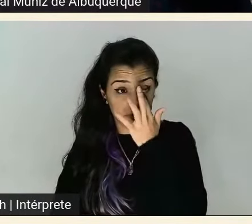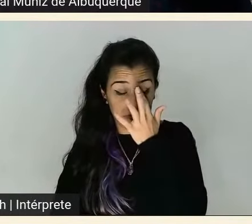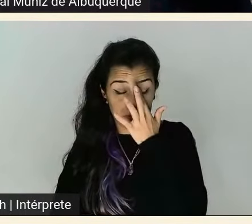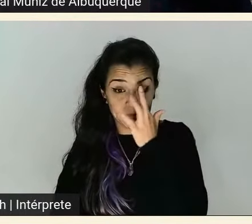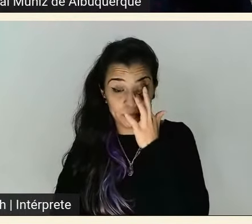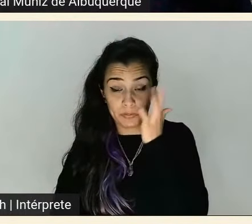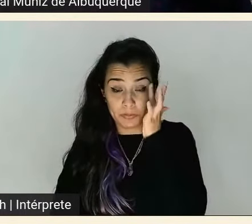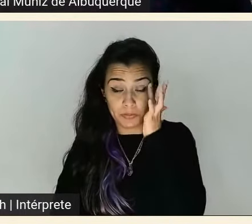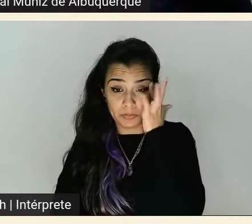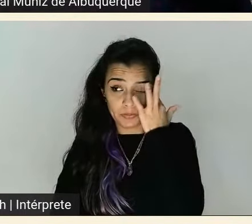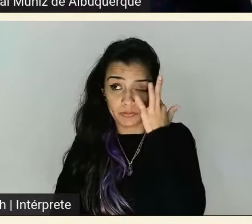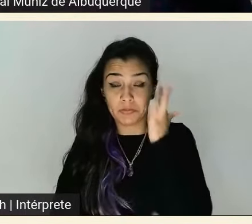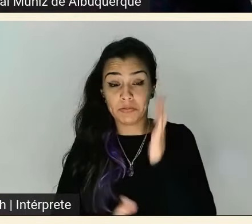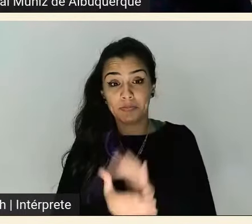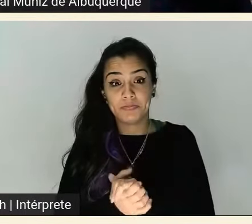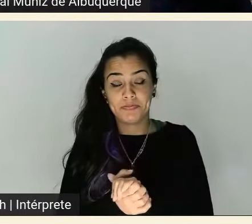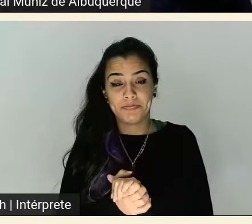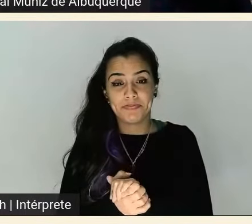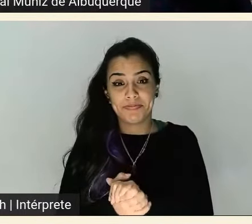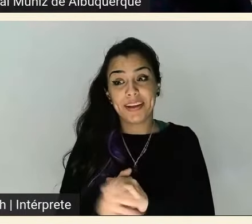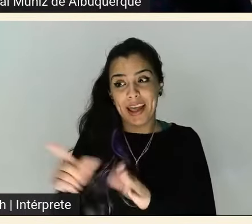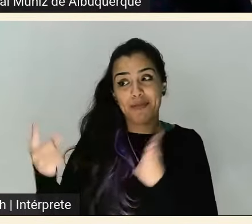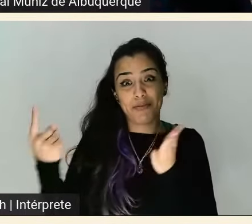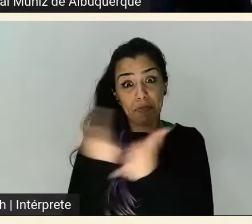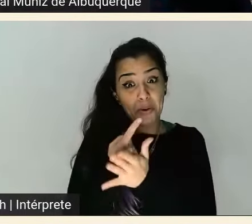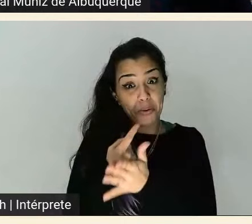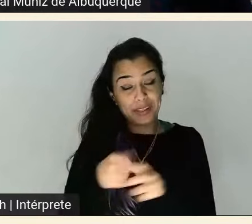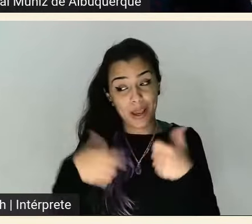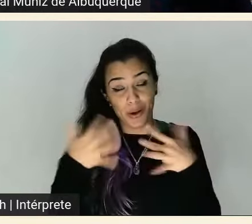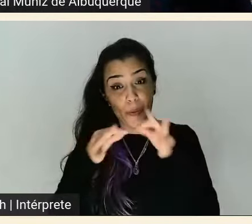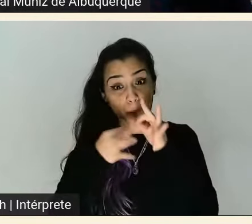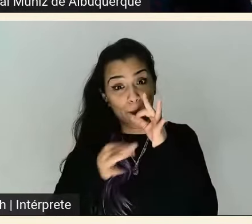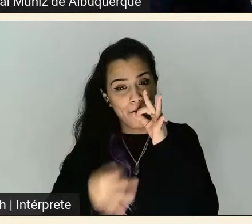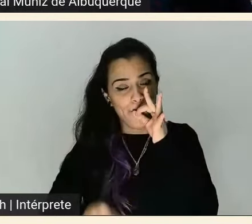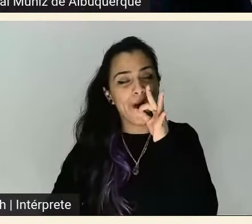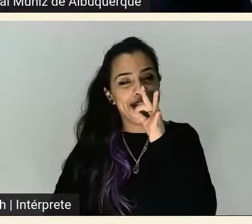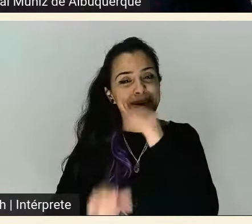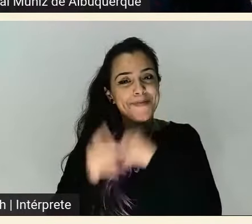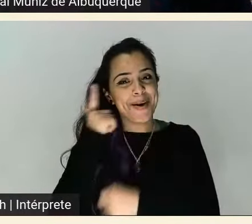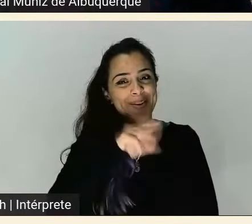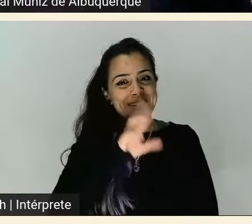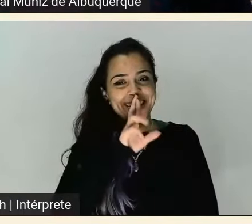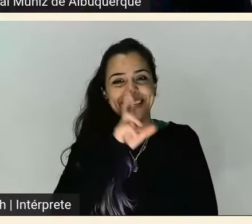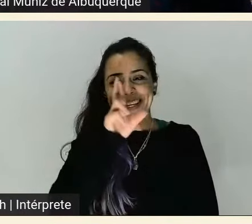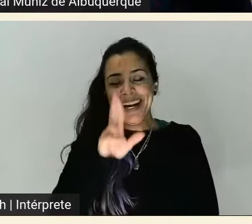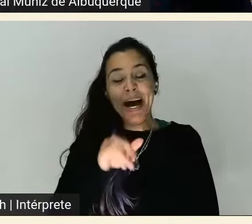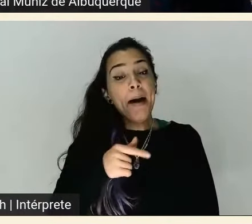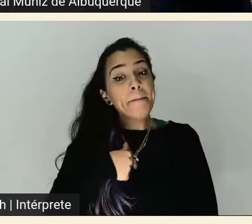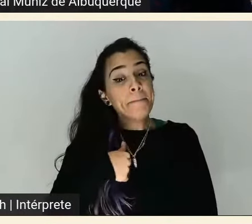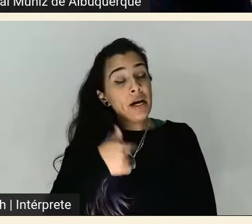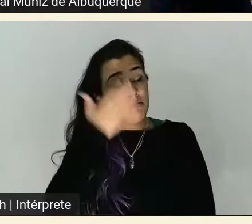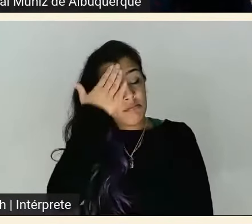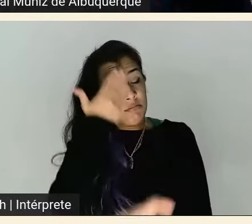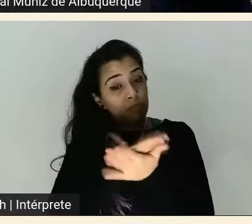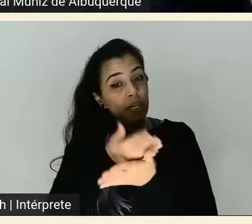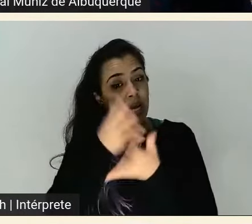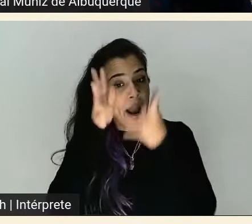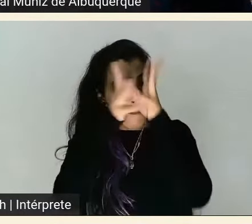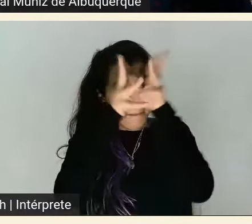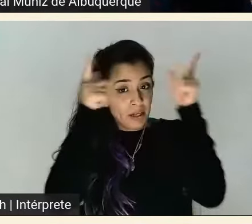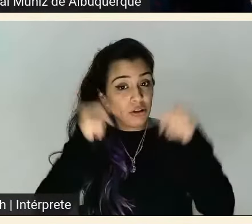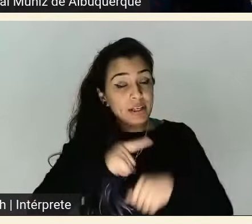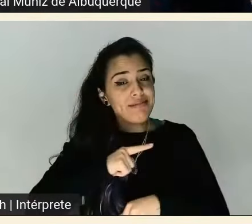É uma pergunta ampla, né, que a Fernanda Pita fez, mas eu acho que a Amazônia, existem várias